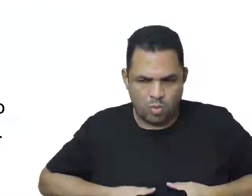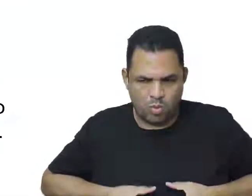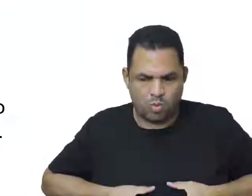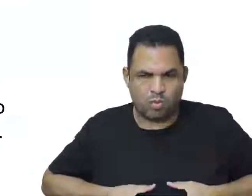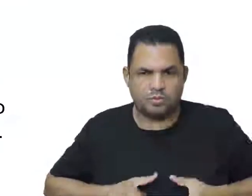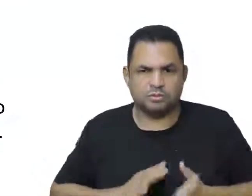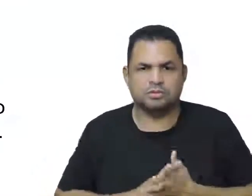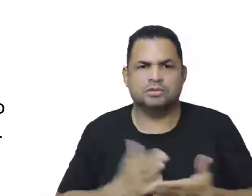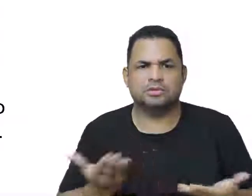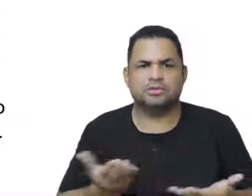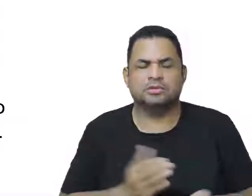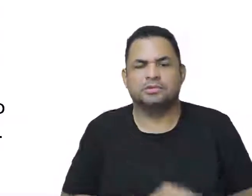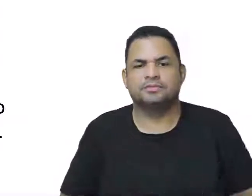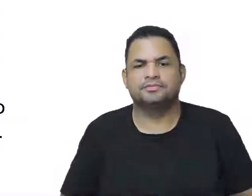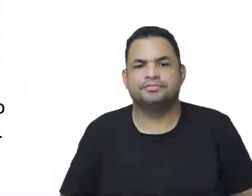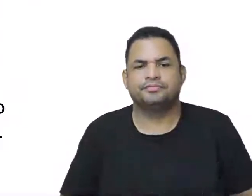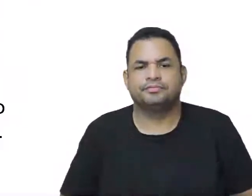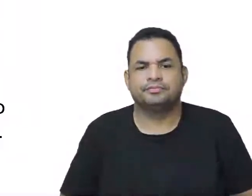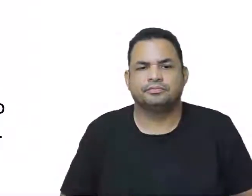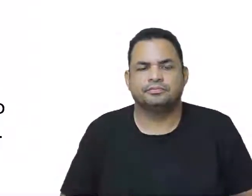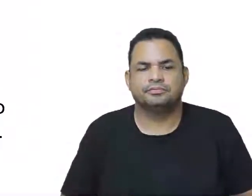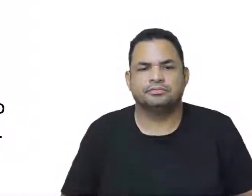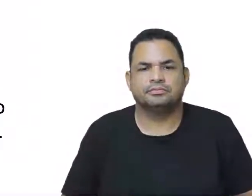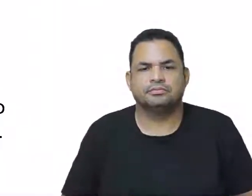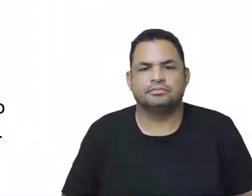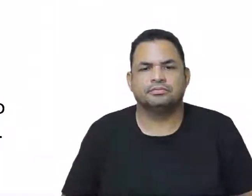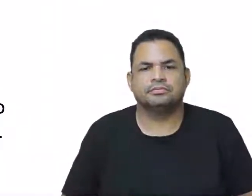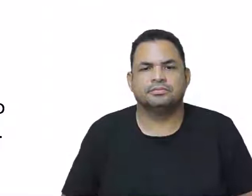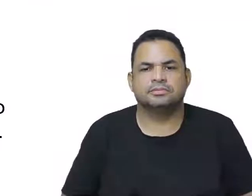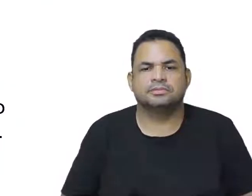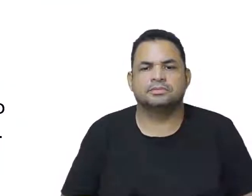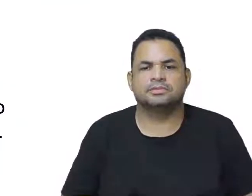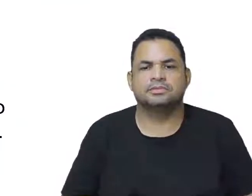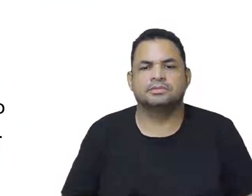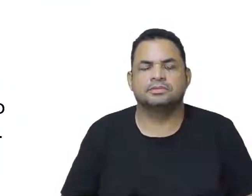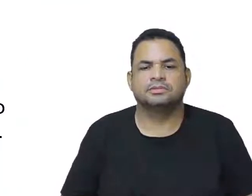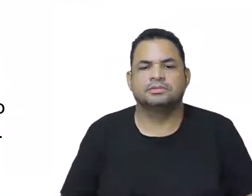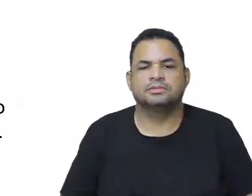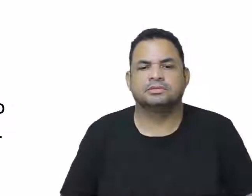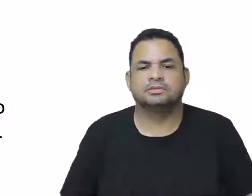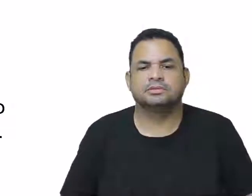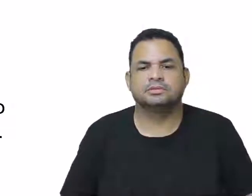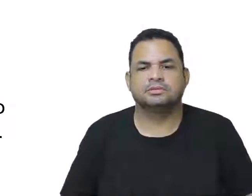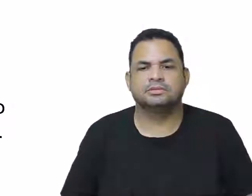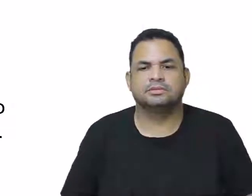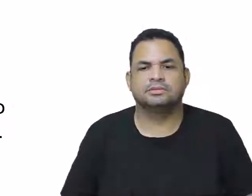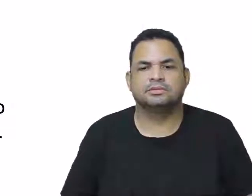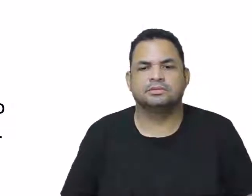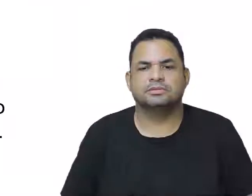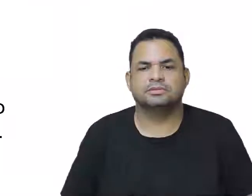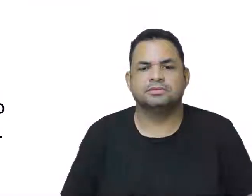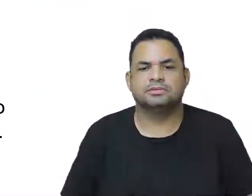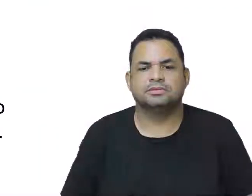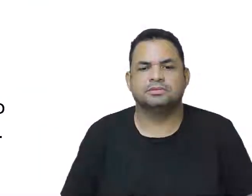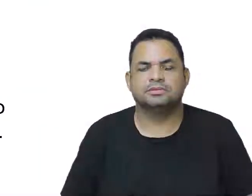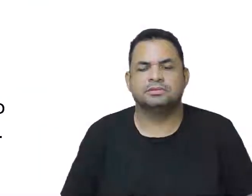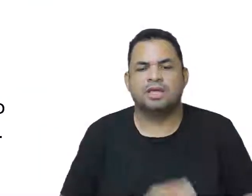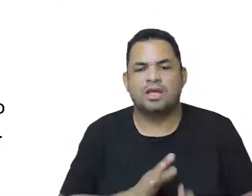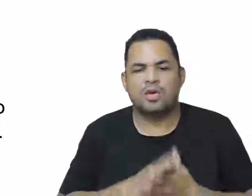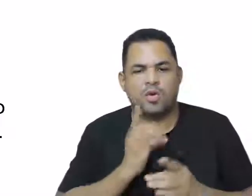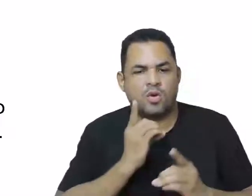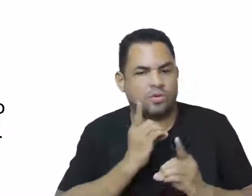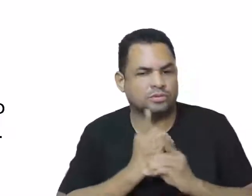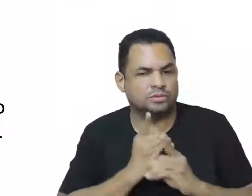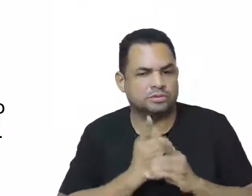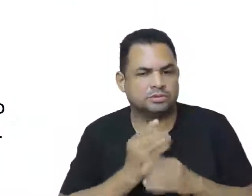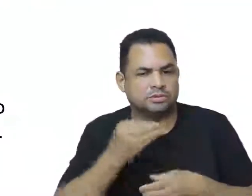aula que a gente viu, né? Quando eu falo aqui, ó, encontrados no oviduto, aqui, tá bem aqui onde eu tô, no oviduto da tuba uterina.